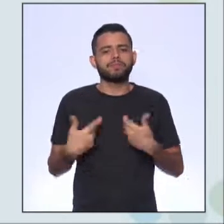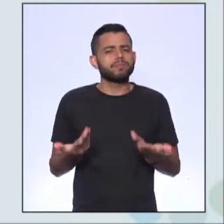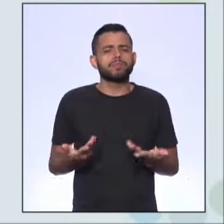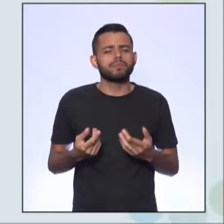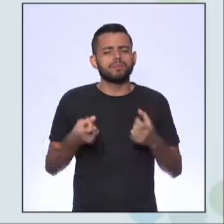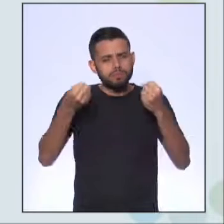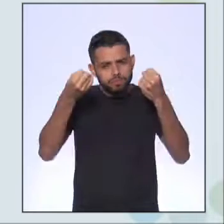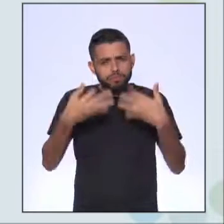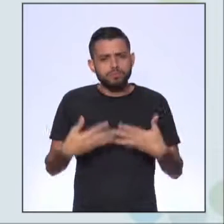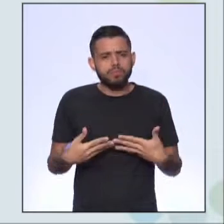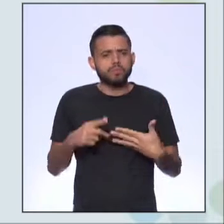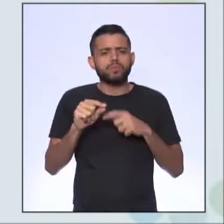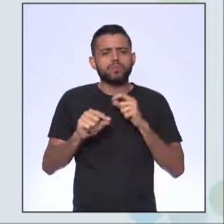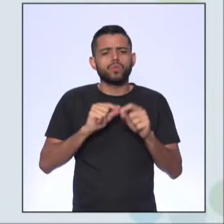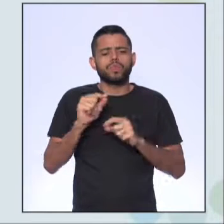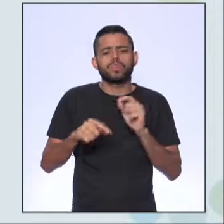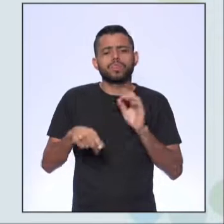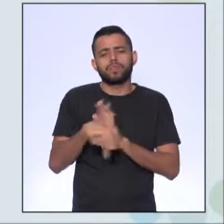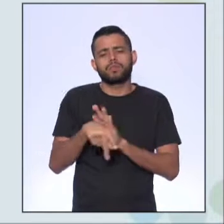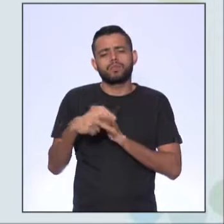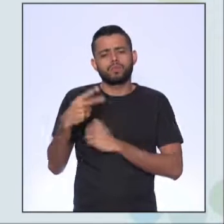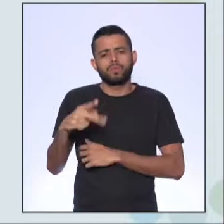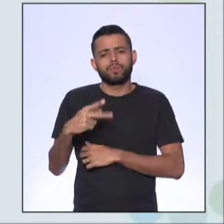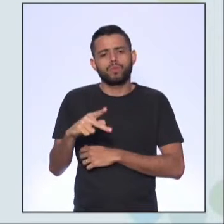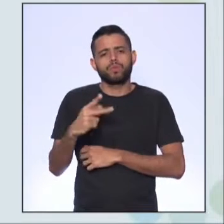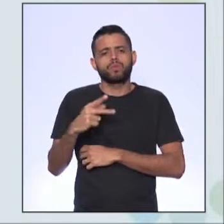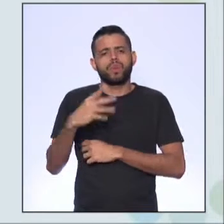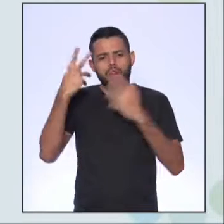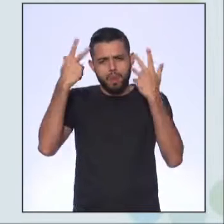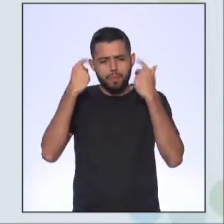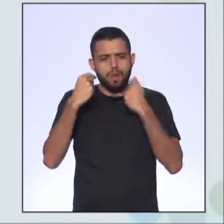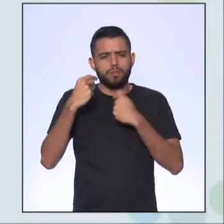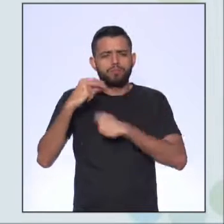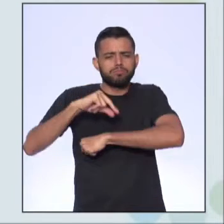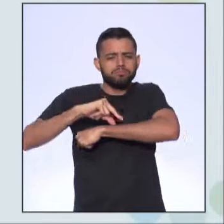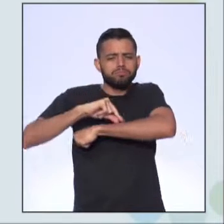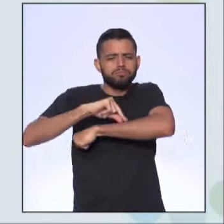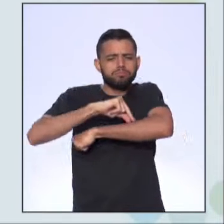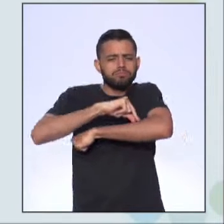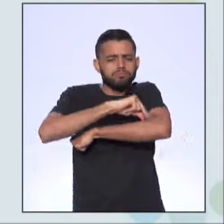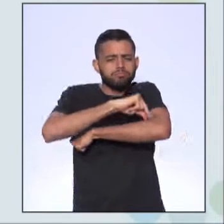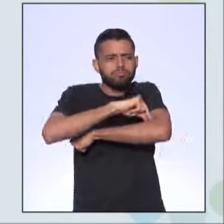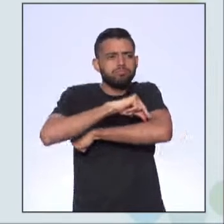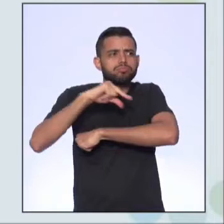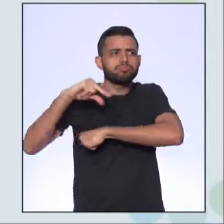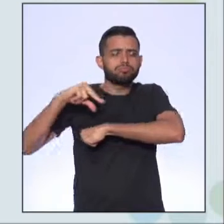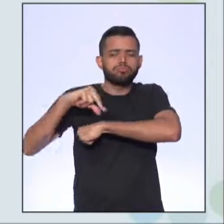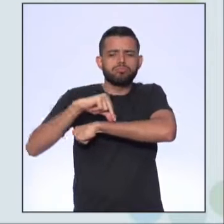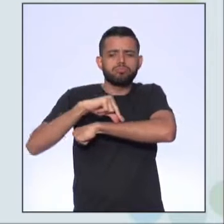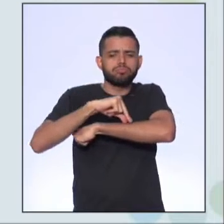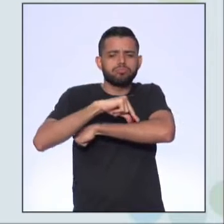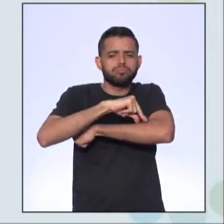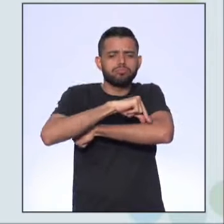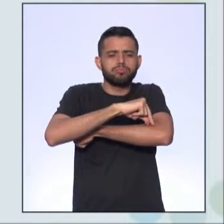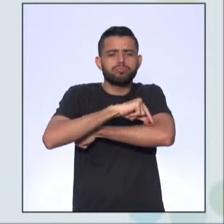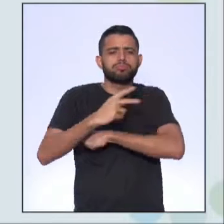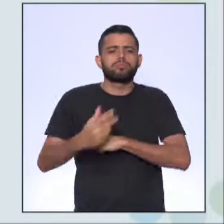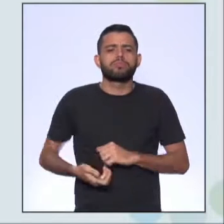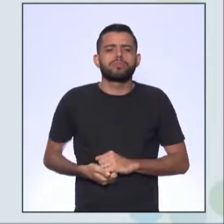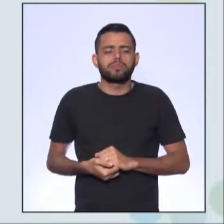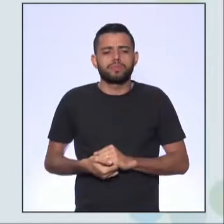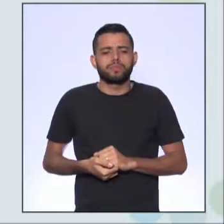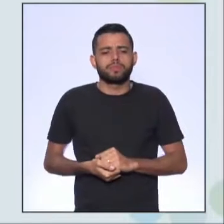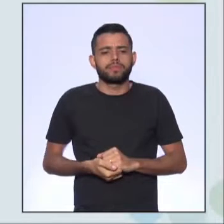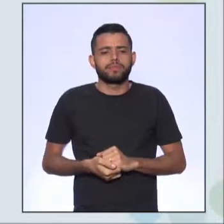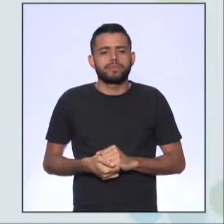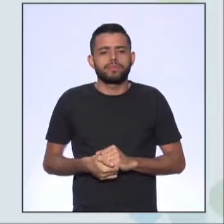se diz respeito ao que do tamanduá? Estou falando de todos os hábitos do tamanduá no ambiente. Tá?